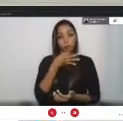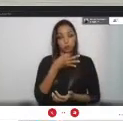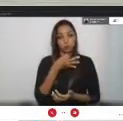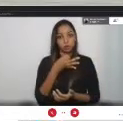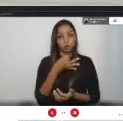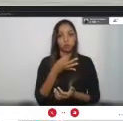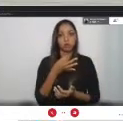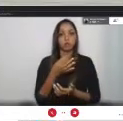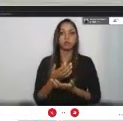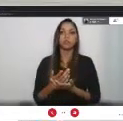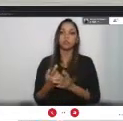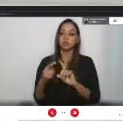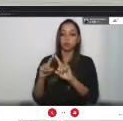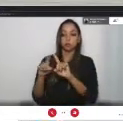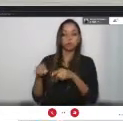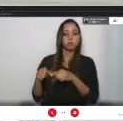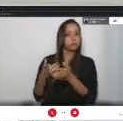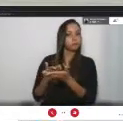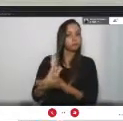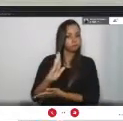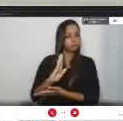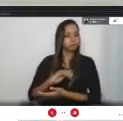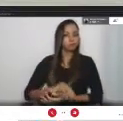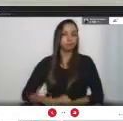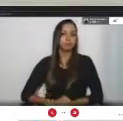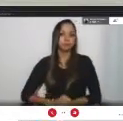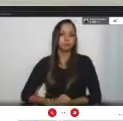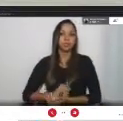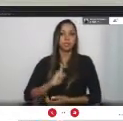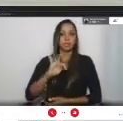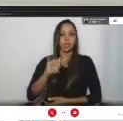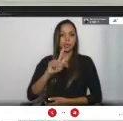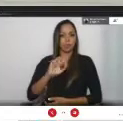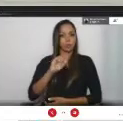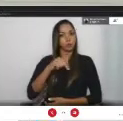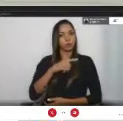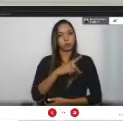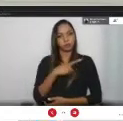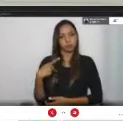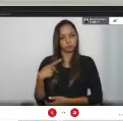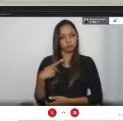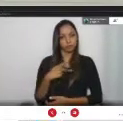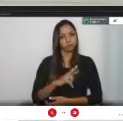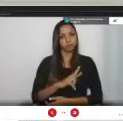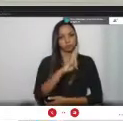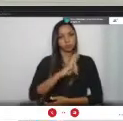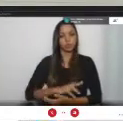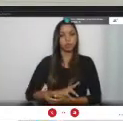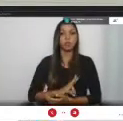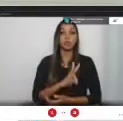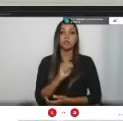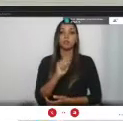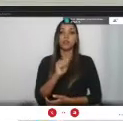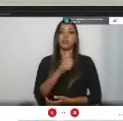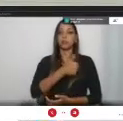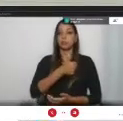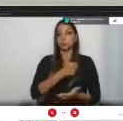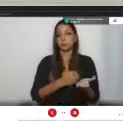projeto aprovado. Ítalo de Brito Siqueira, presidente e relator. Vavá Azevedo, primeiro secretário.